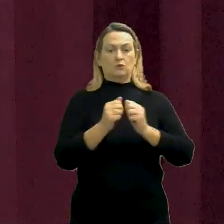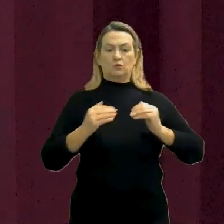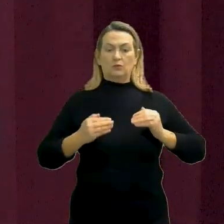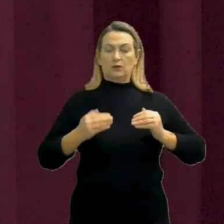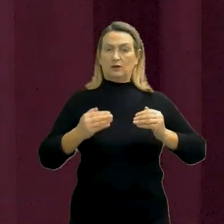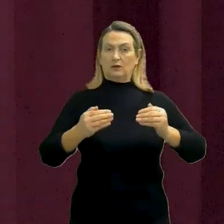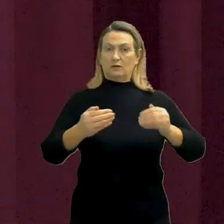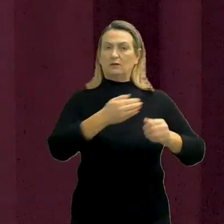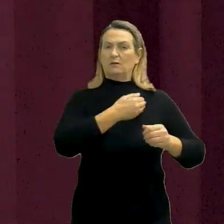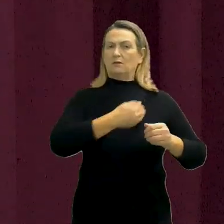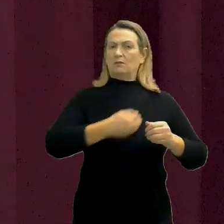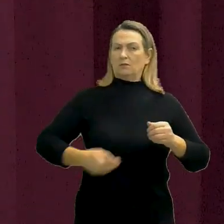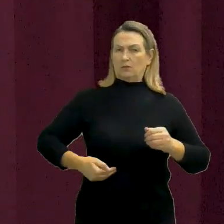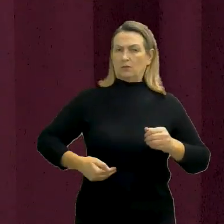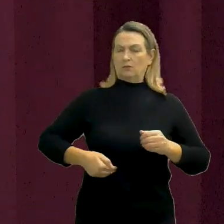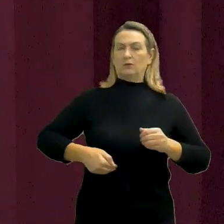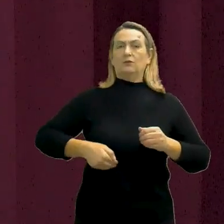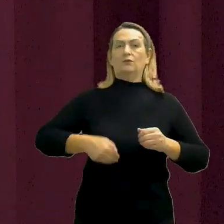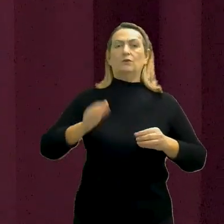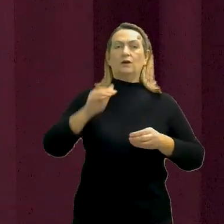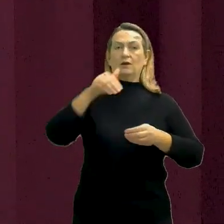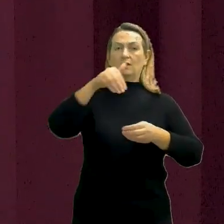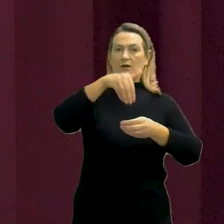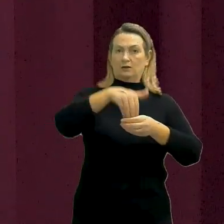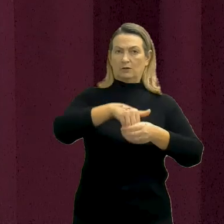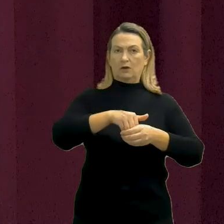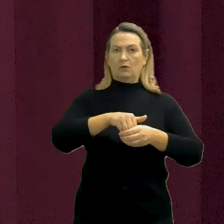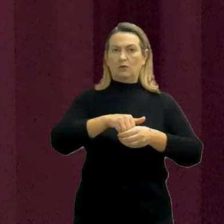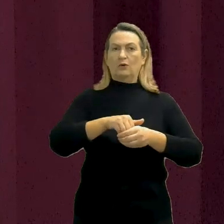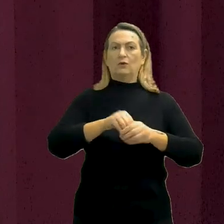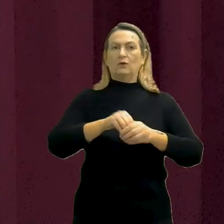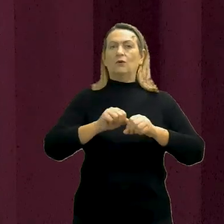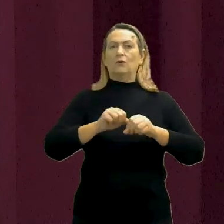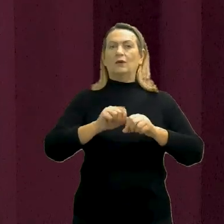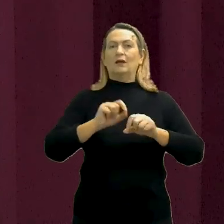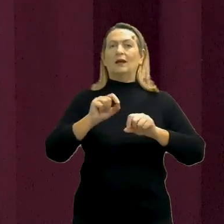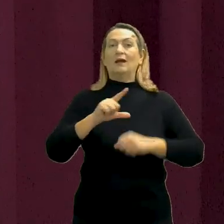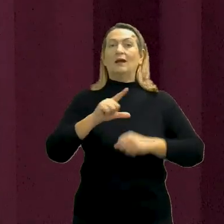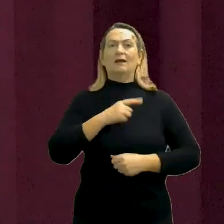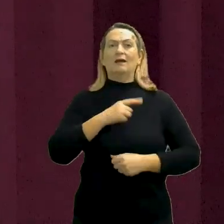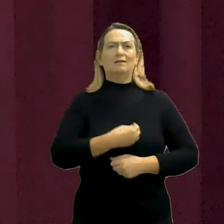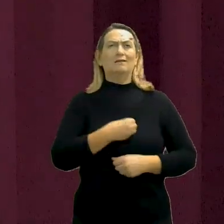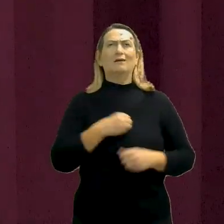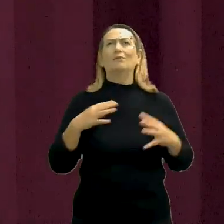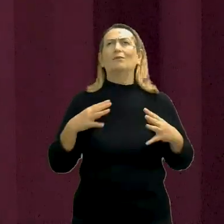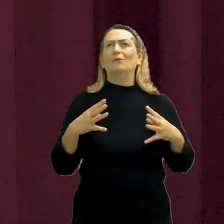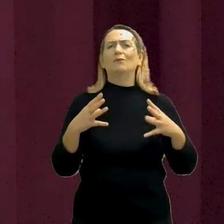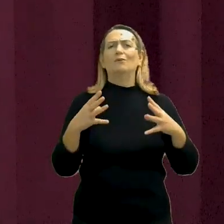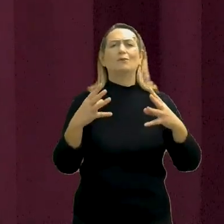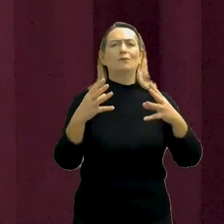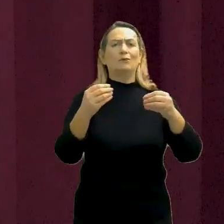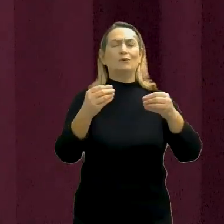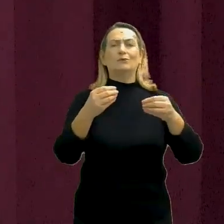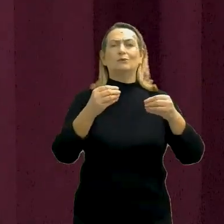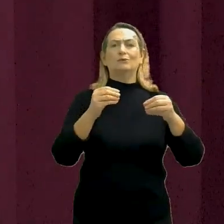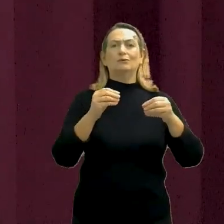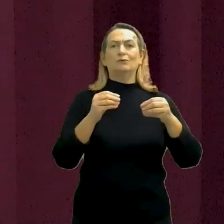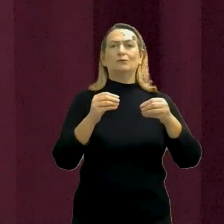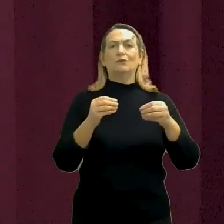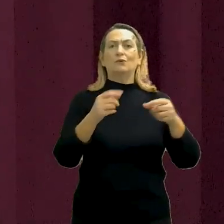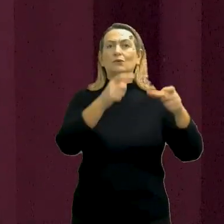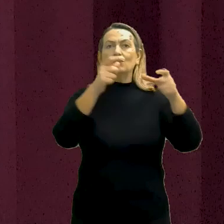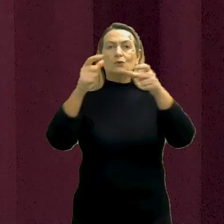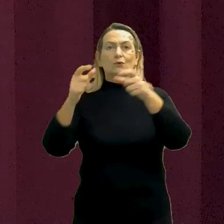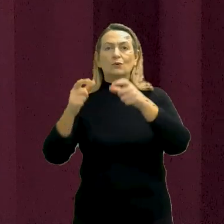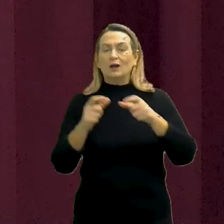ele está capilarizado no Brasil inteiro da mais longinqua cidade município lá do norte nordeste do